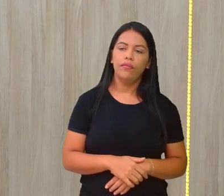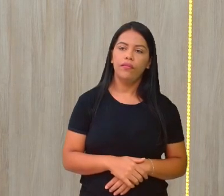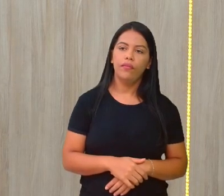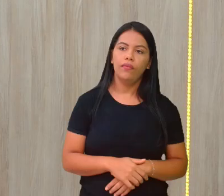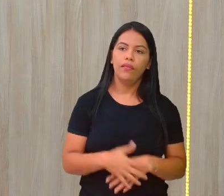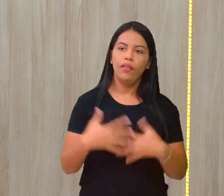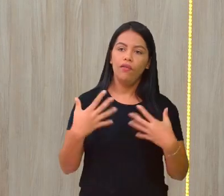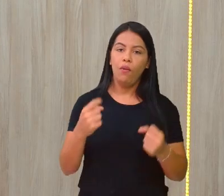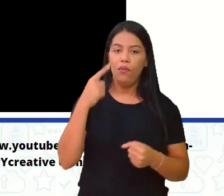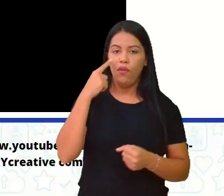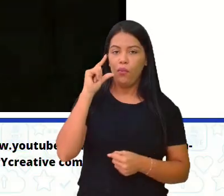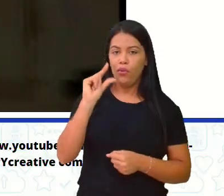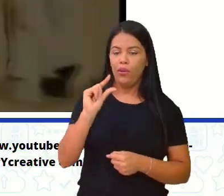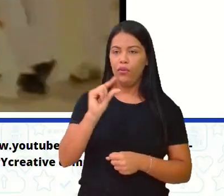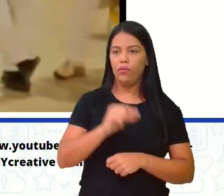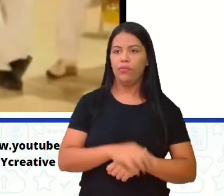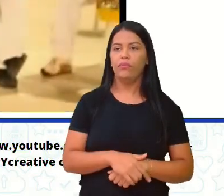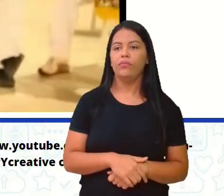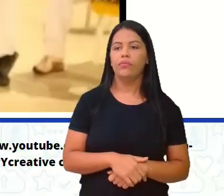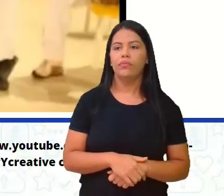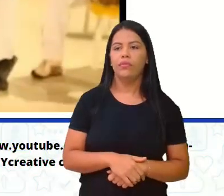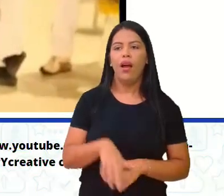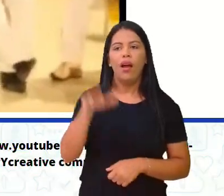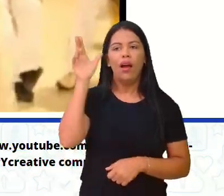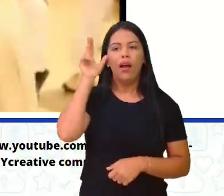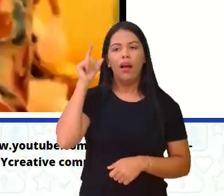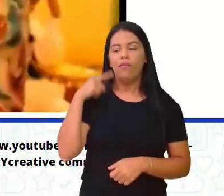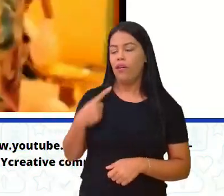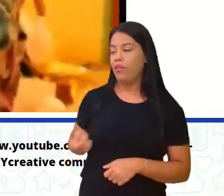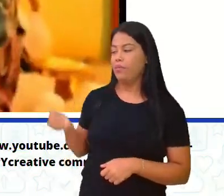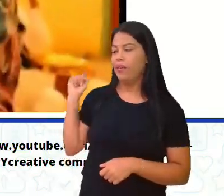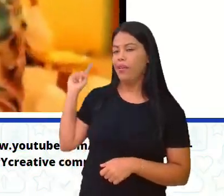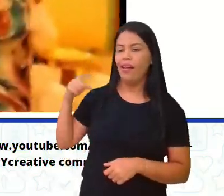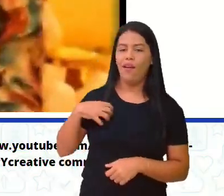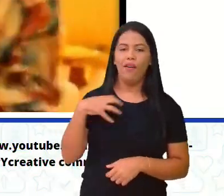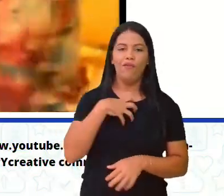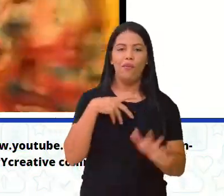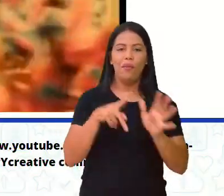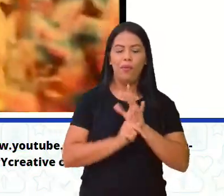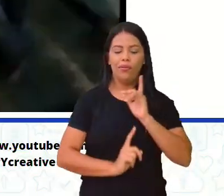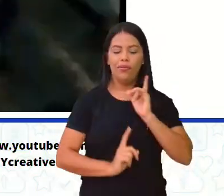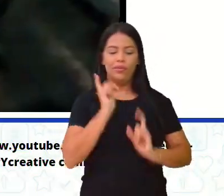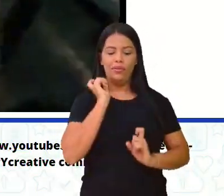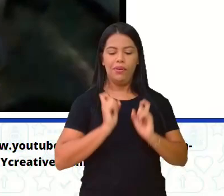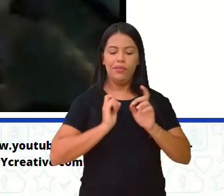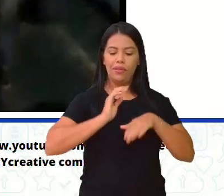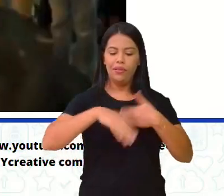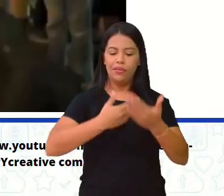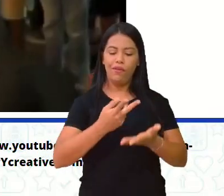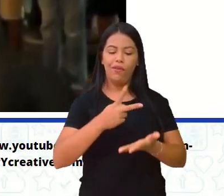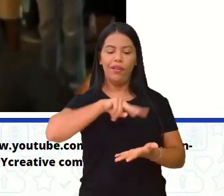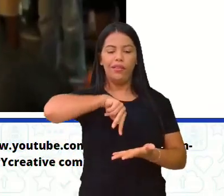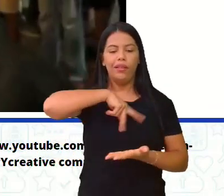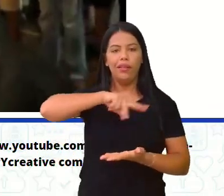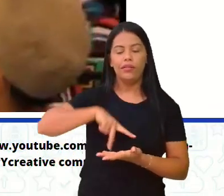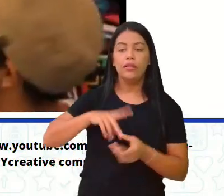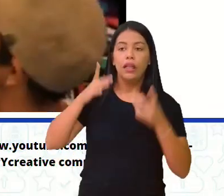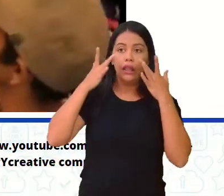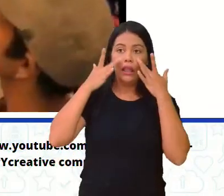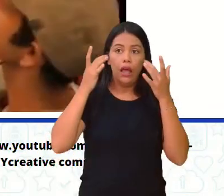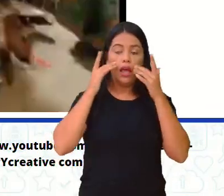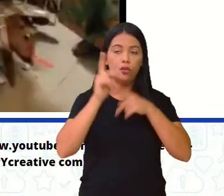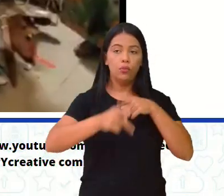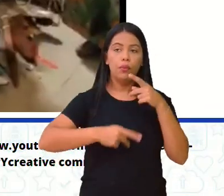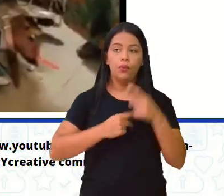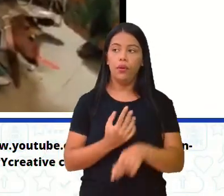Vamos ver um pouquinho? O cavalo marinho é uma forma de expressão que desenvolve a dança, o teatro popular